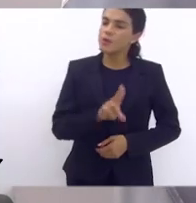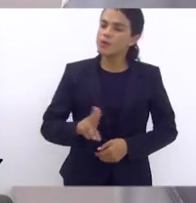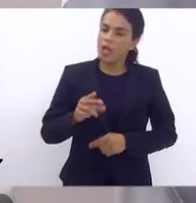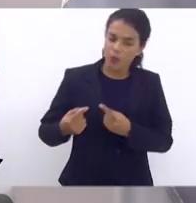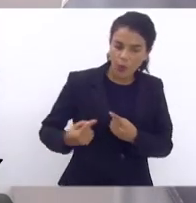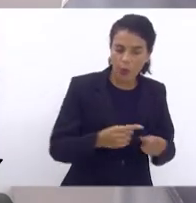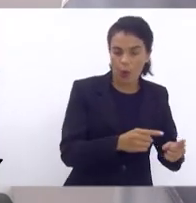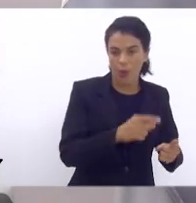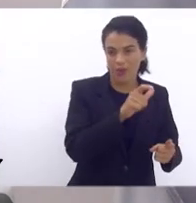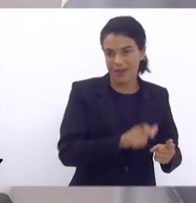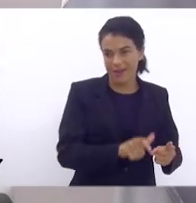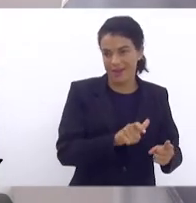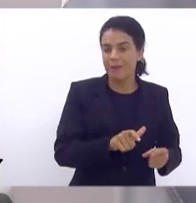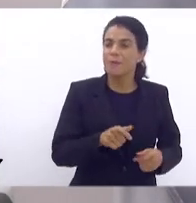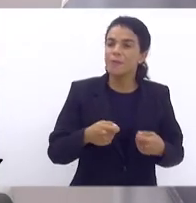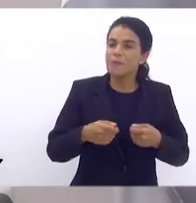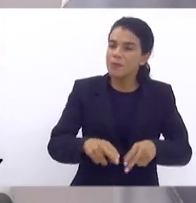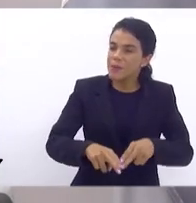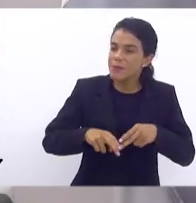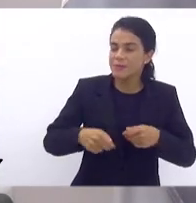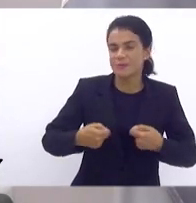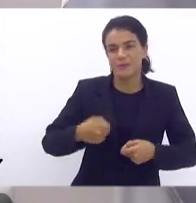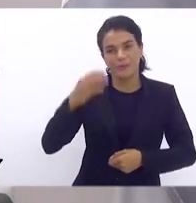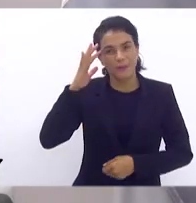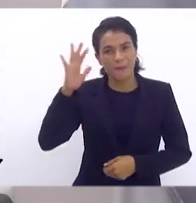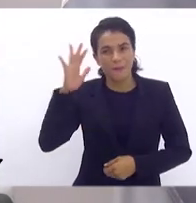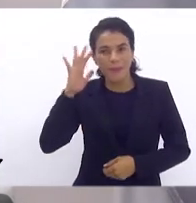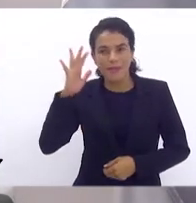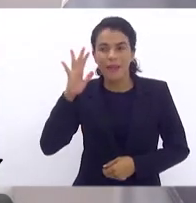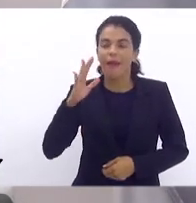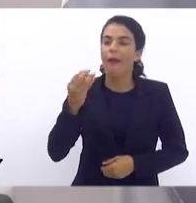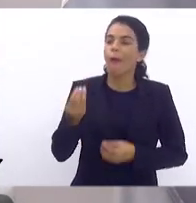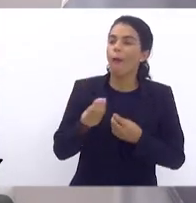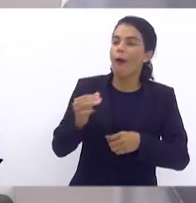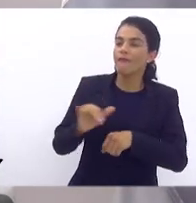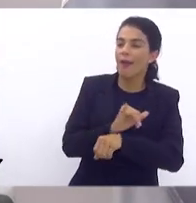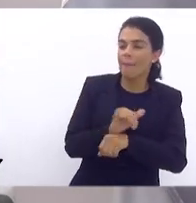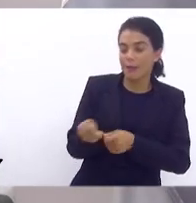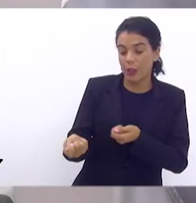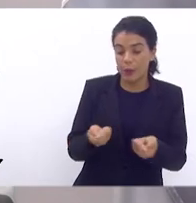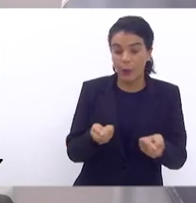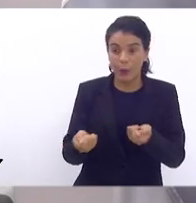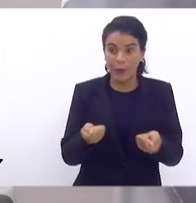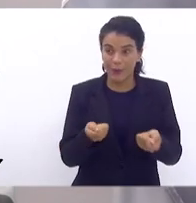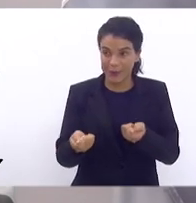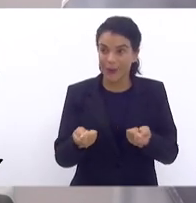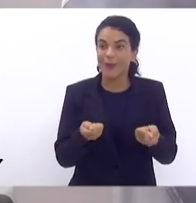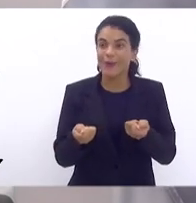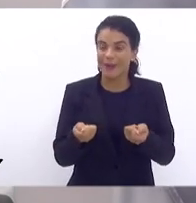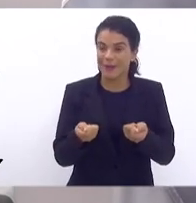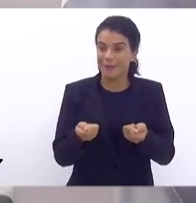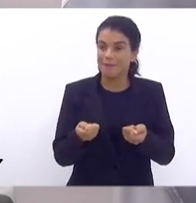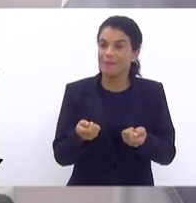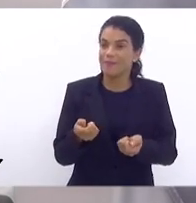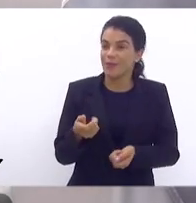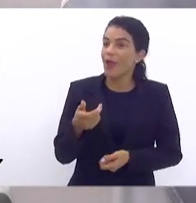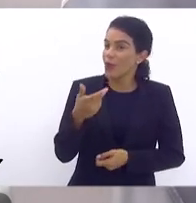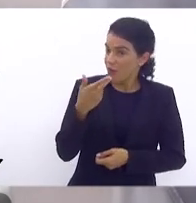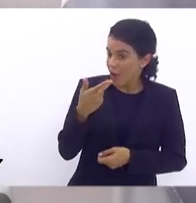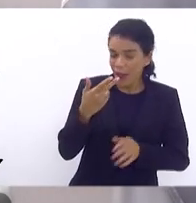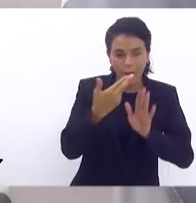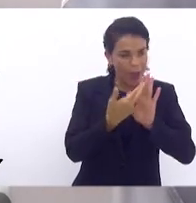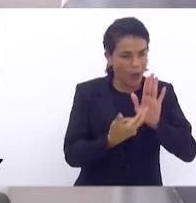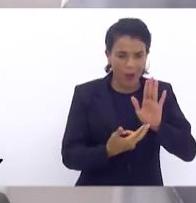por isso que a gente tem que pensar nessas ferramentas de controle eu não tô falando o importante é complementar não né tô